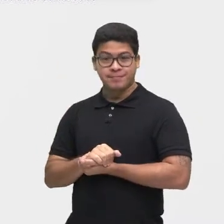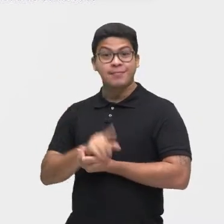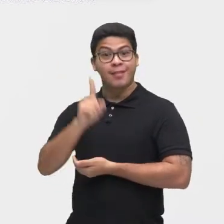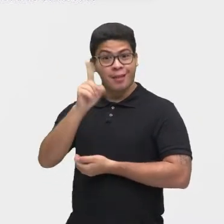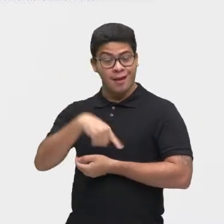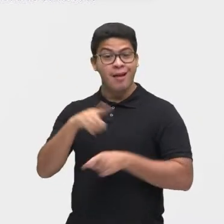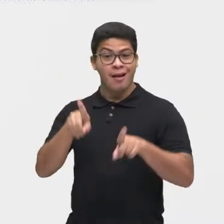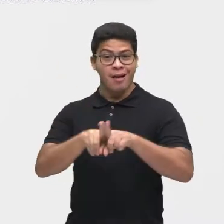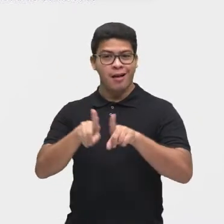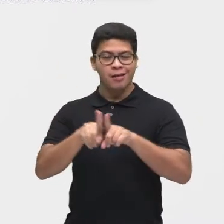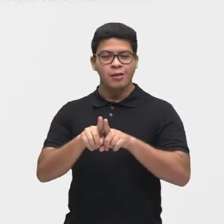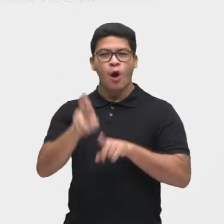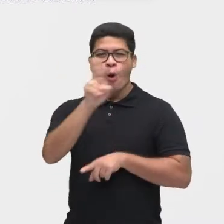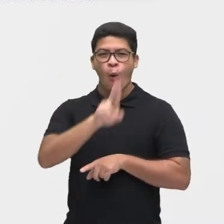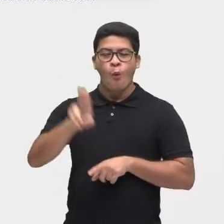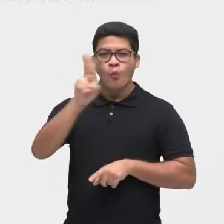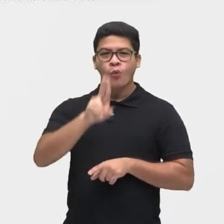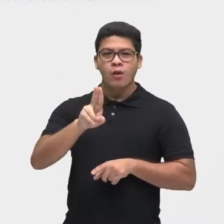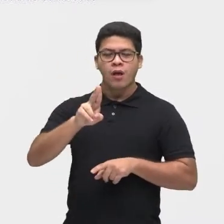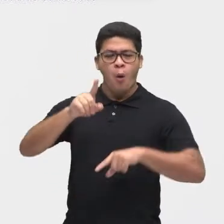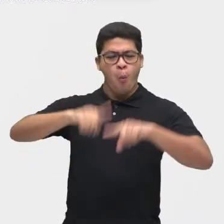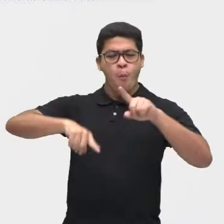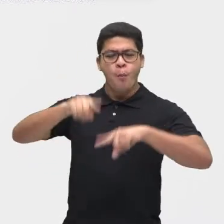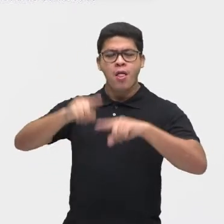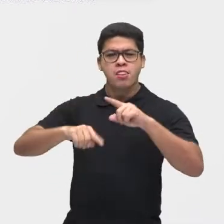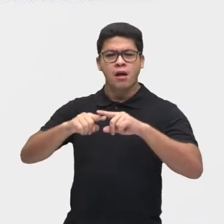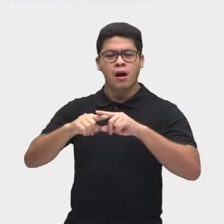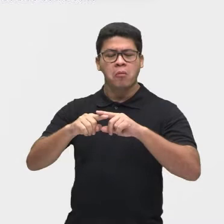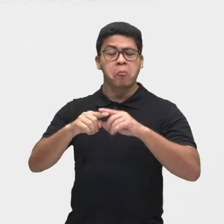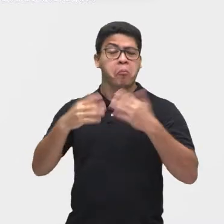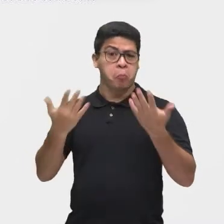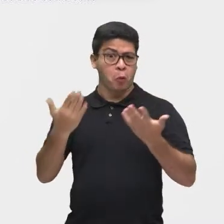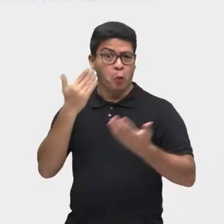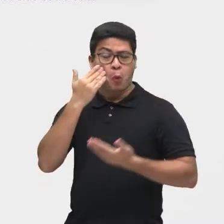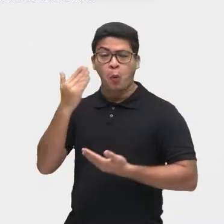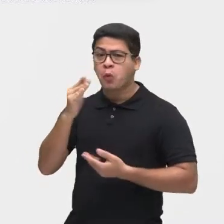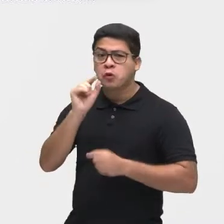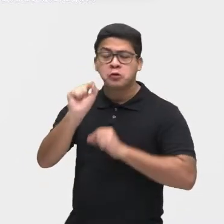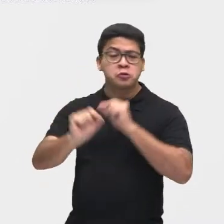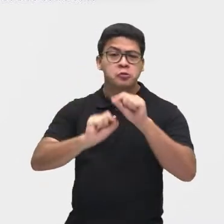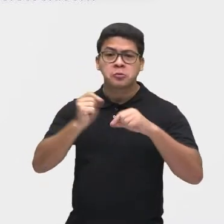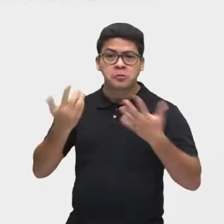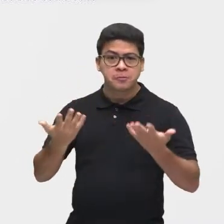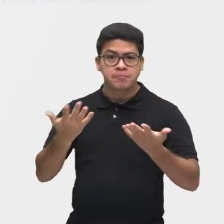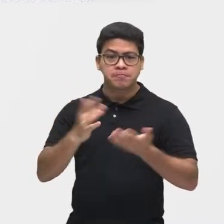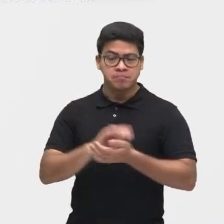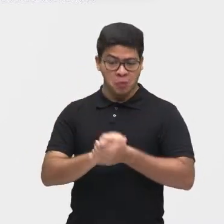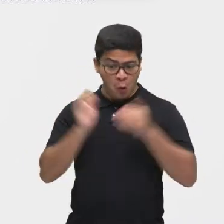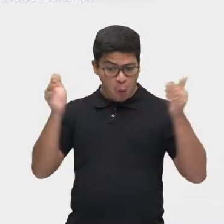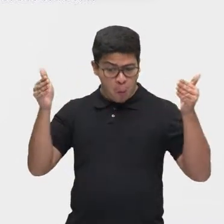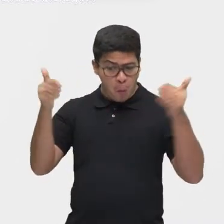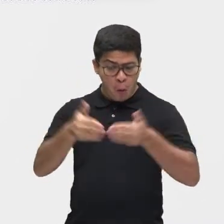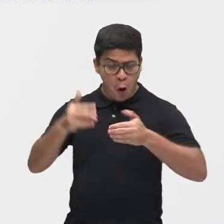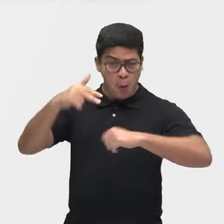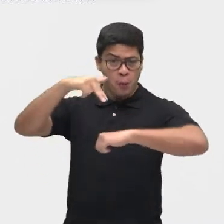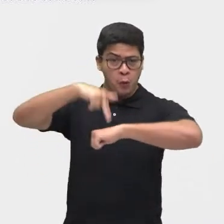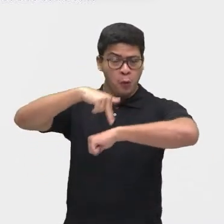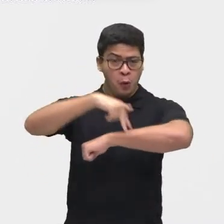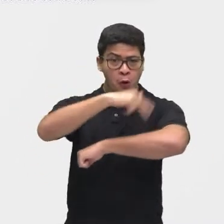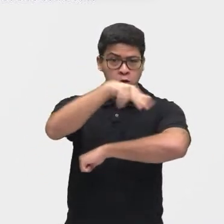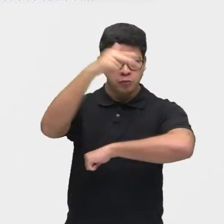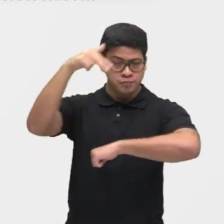estão segurando alguns aparelhos que são utilizados na ginástica rítmica. E aí ele coloca aí, está vendo?